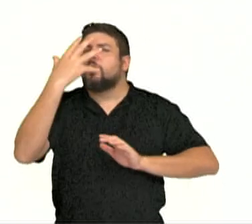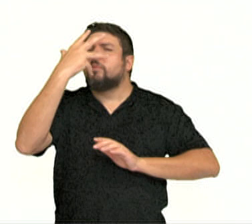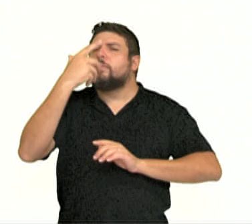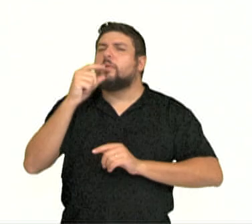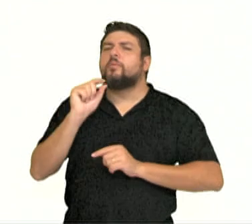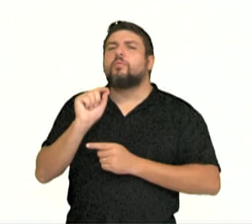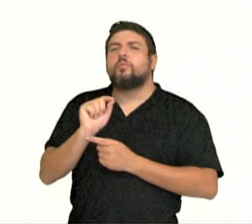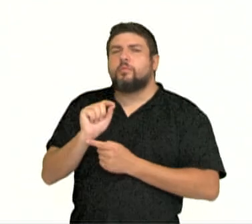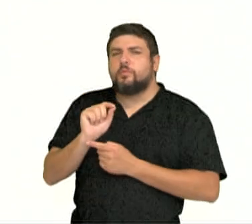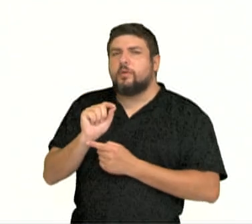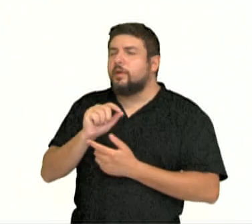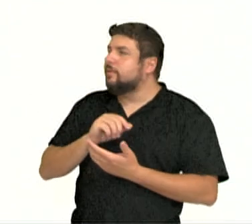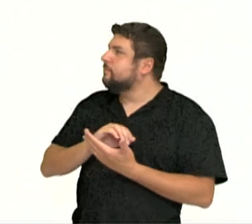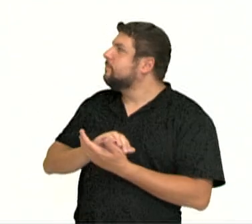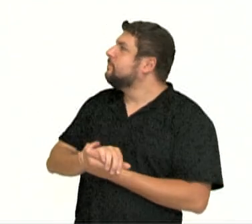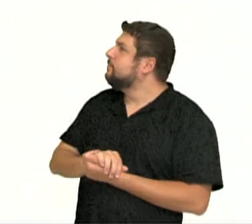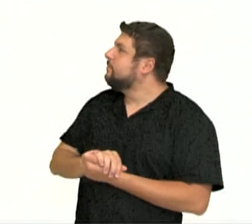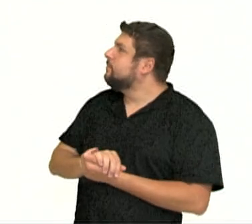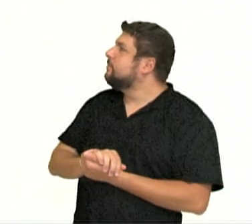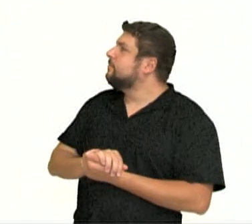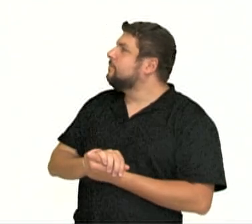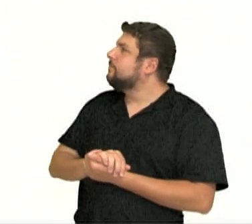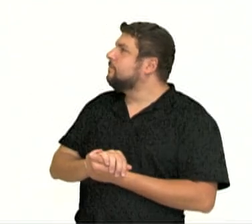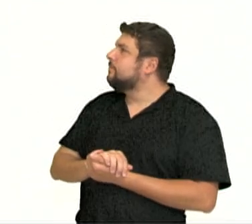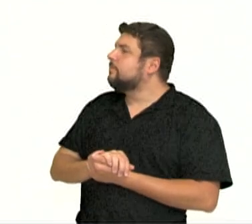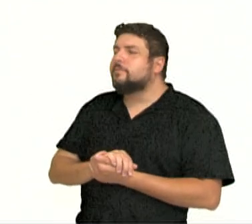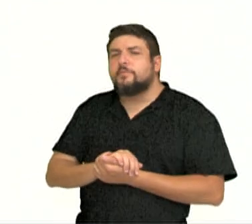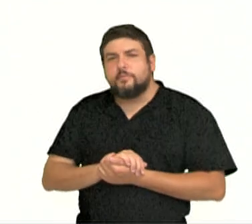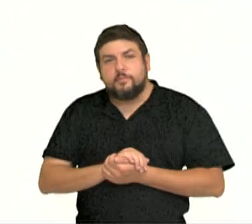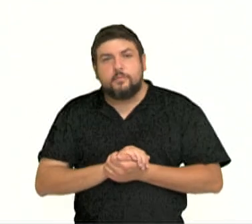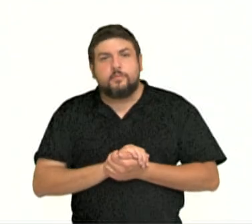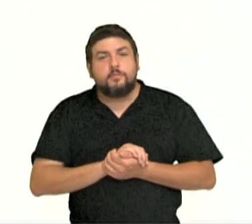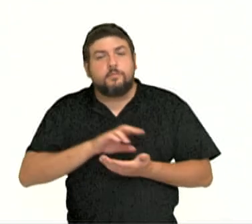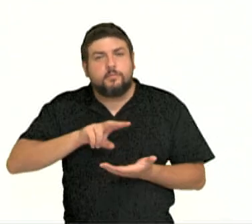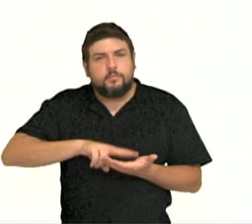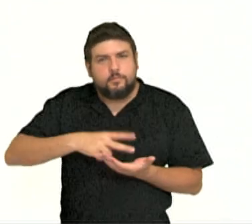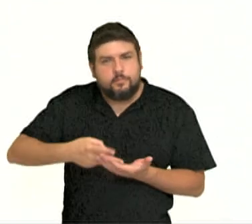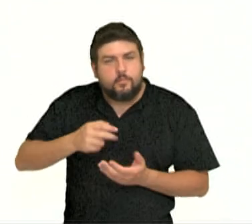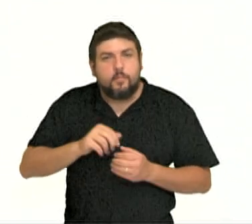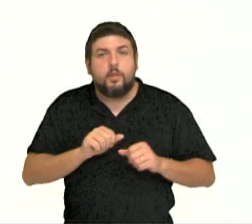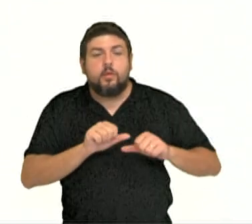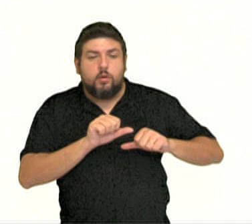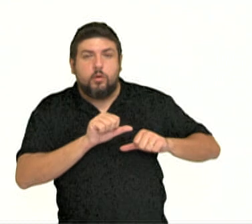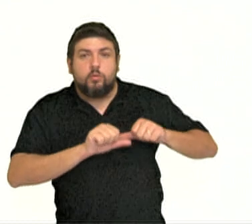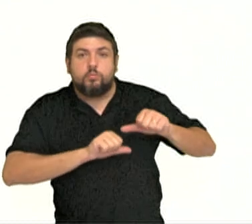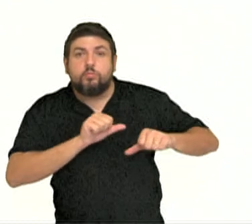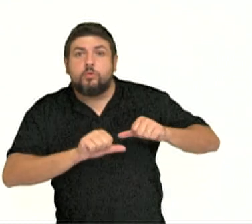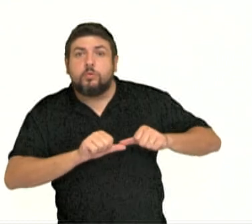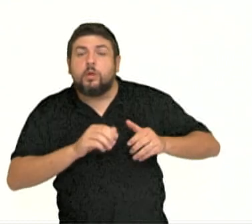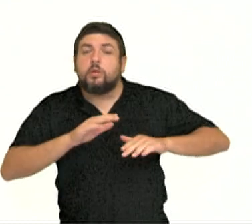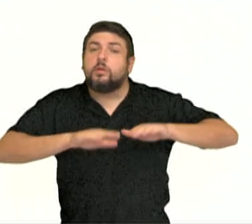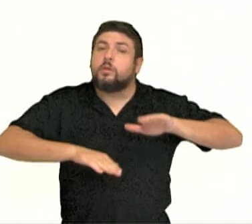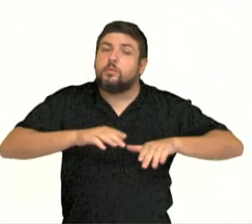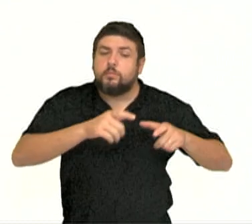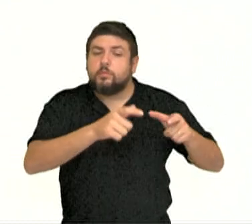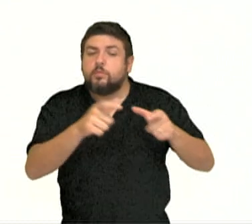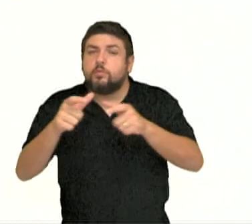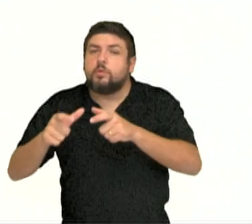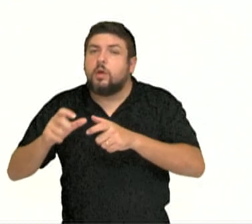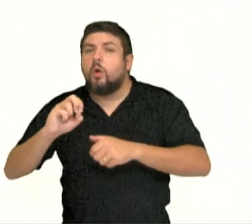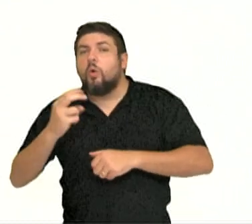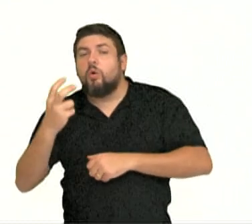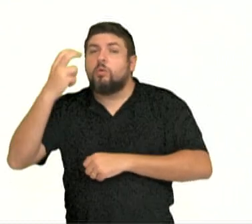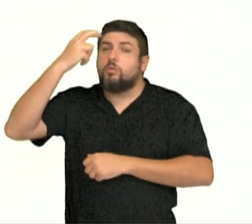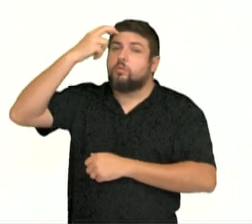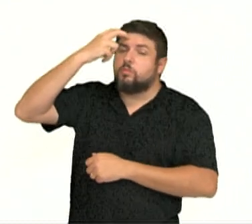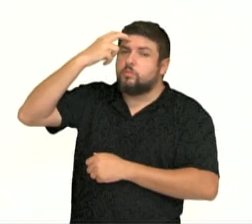cambia com o tempo e a região ou cultura. Muda com o tempo, a região ou a cultura. Então,